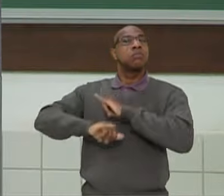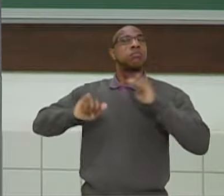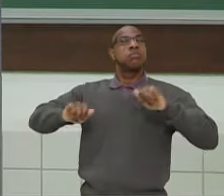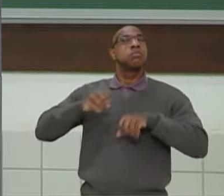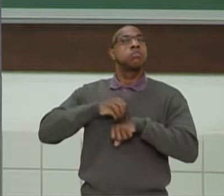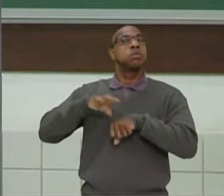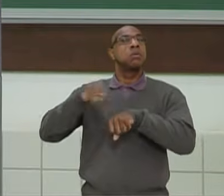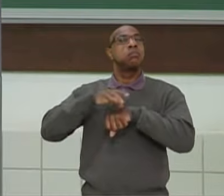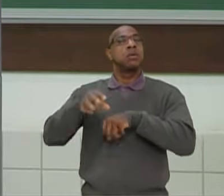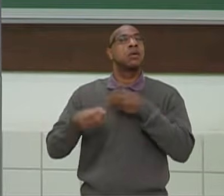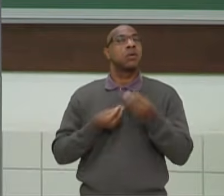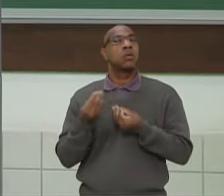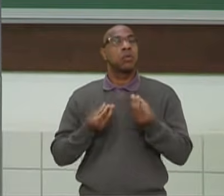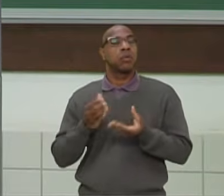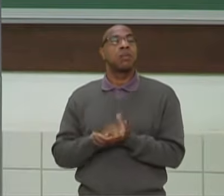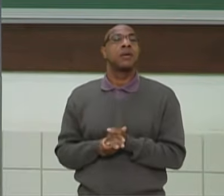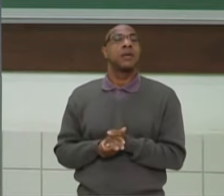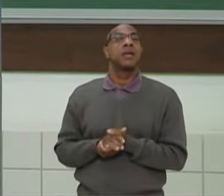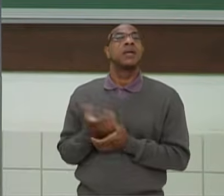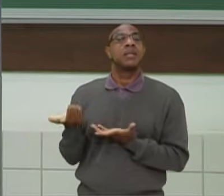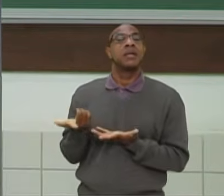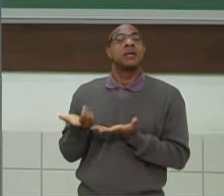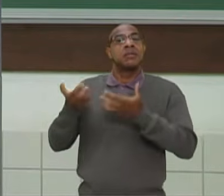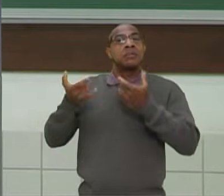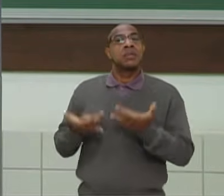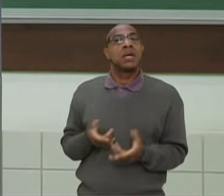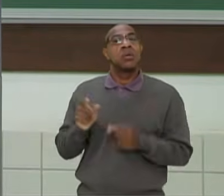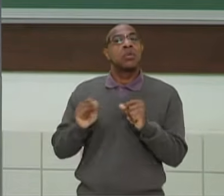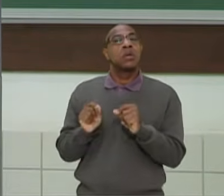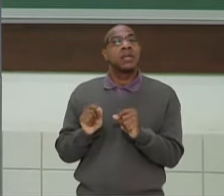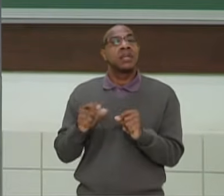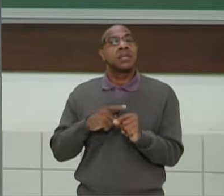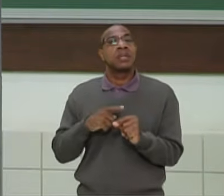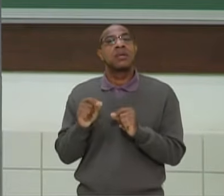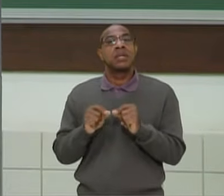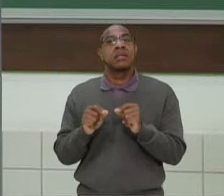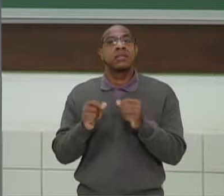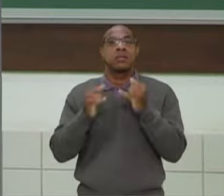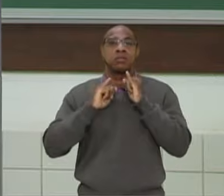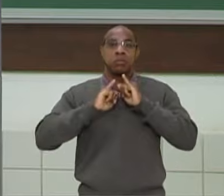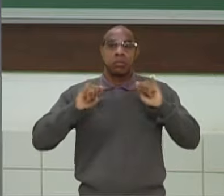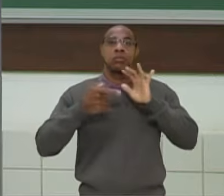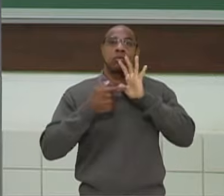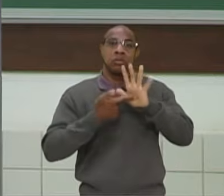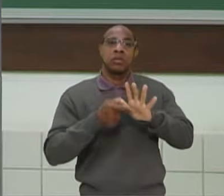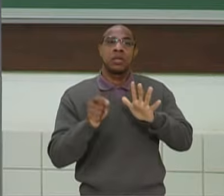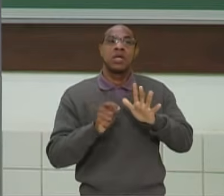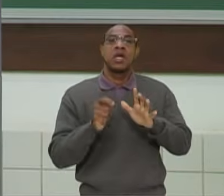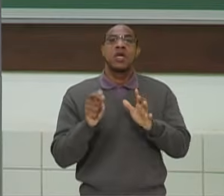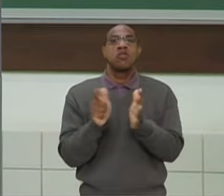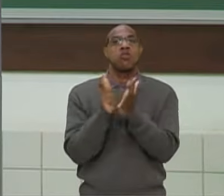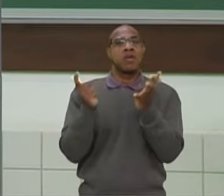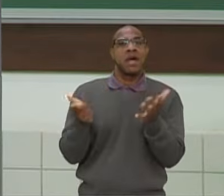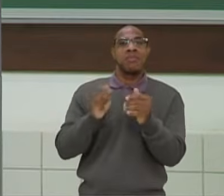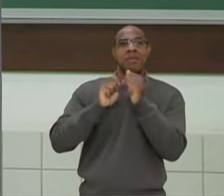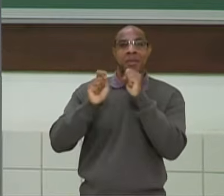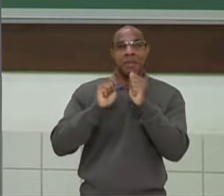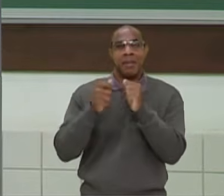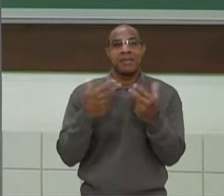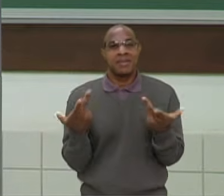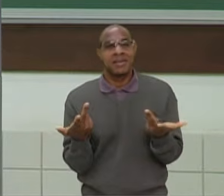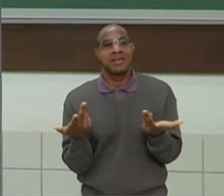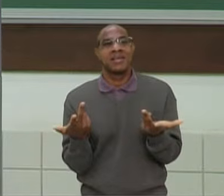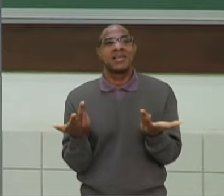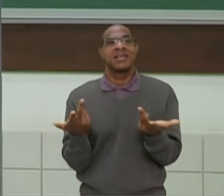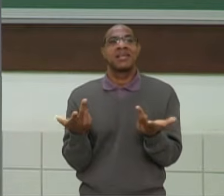a cultura de massa, né? Então, a gente falou lá e que tem esse intuito de informar, tipo jornais, né, e tal, e de